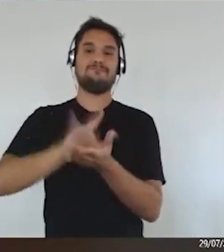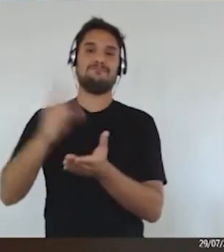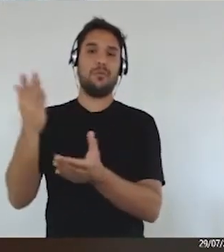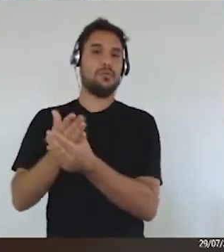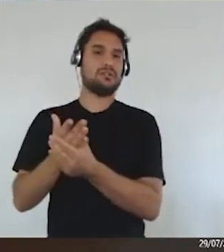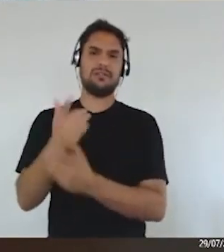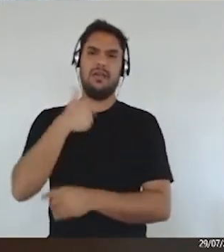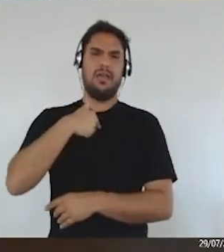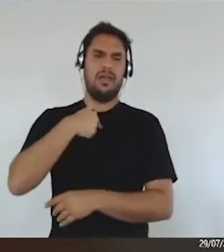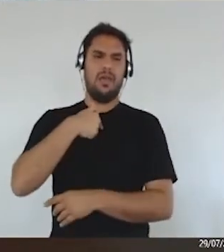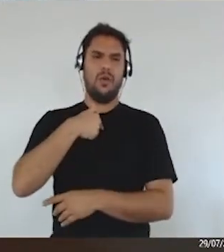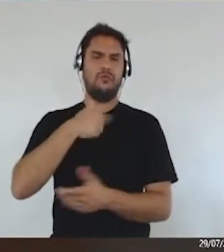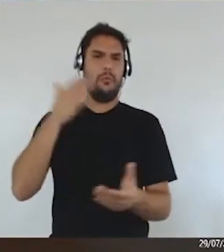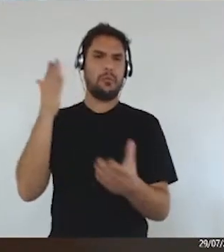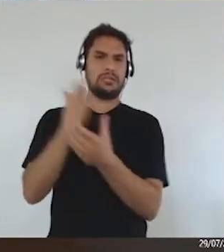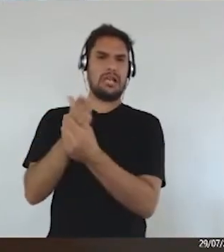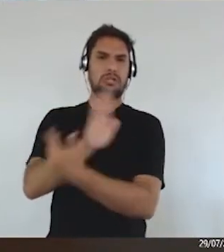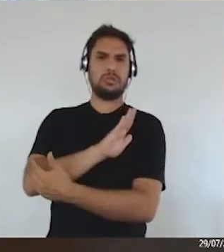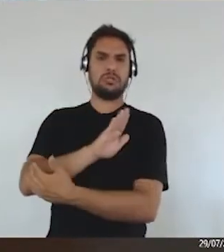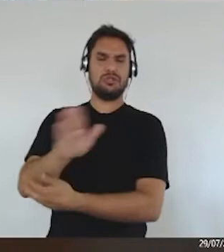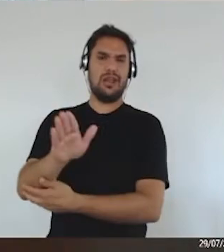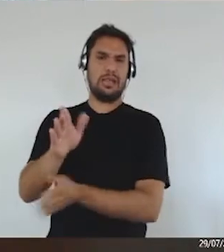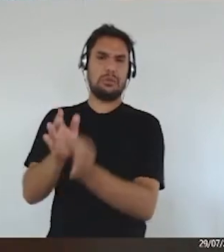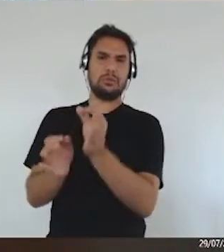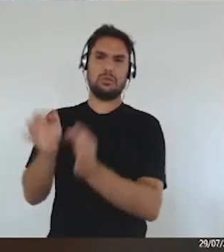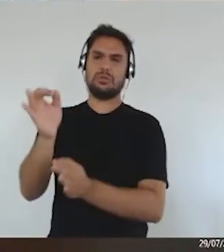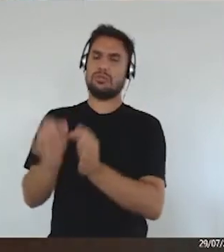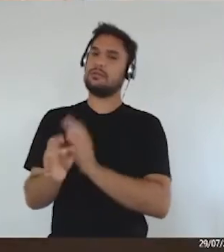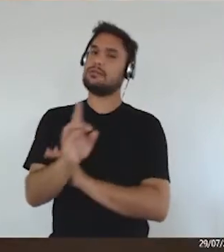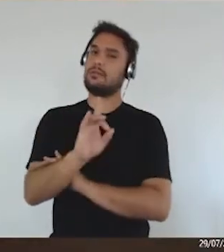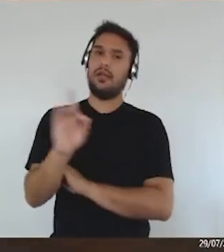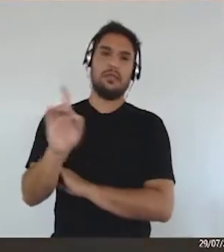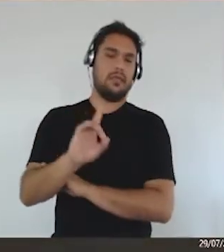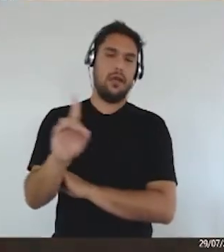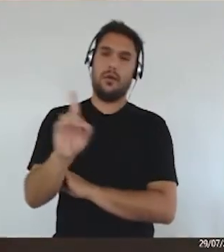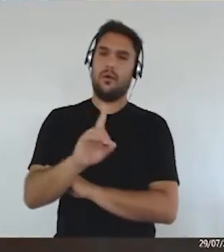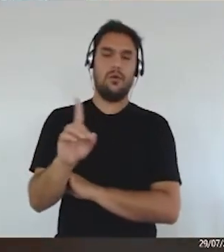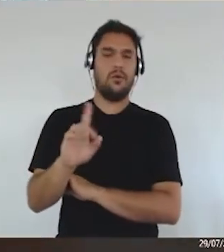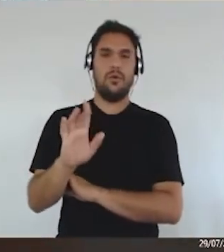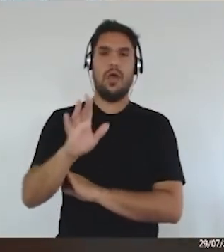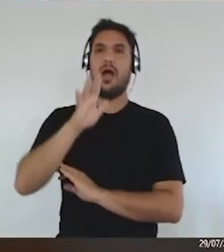não vou entrar para ele diretamente com uma ação litigiosa, em